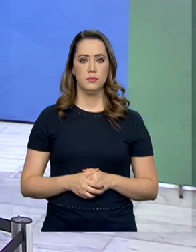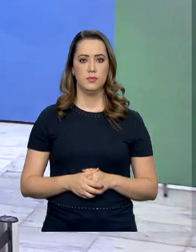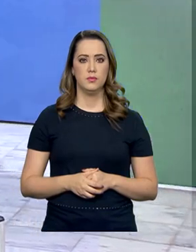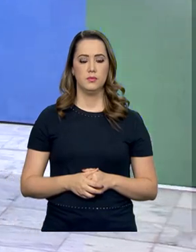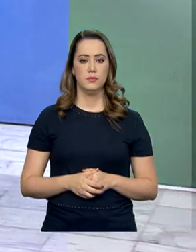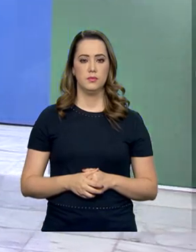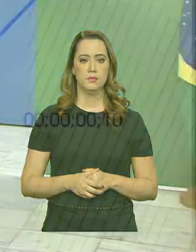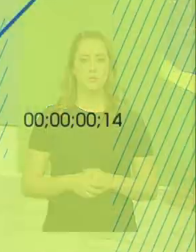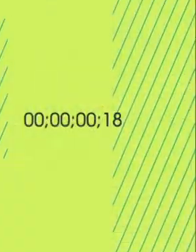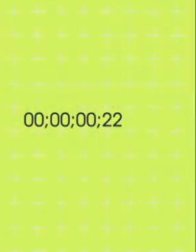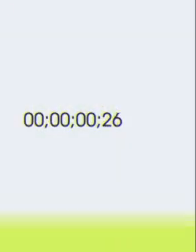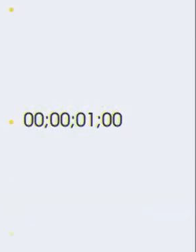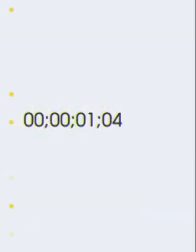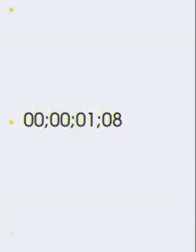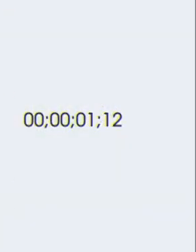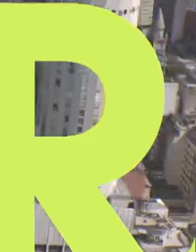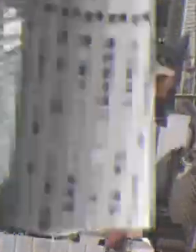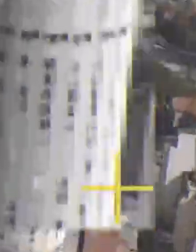ó